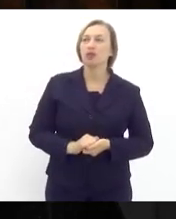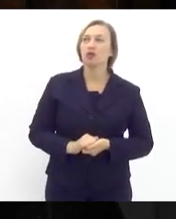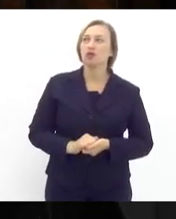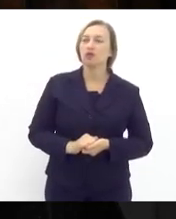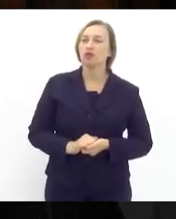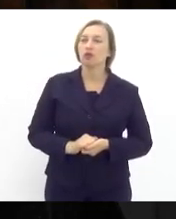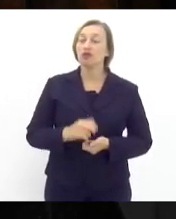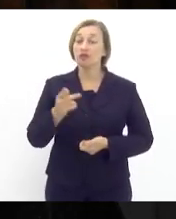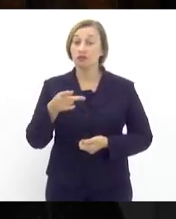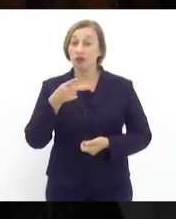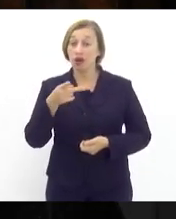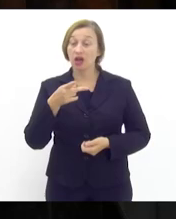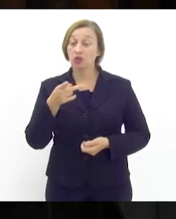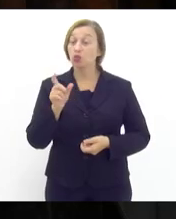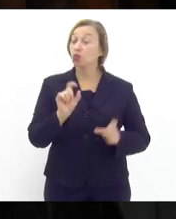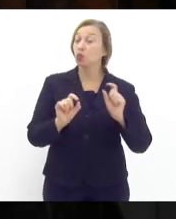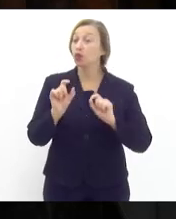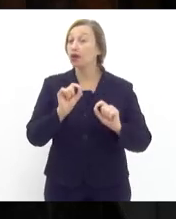que